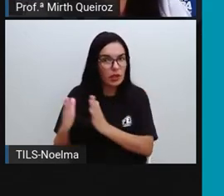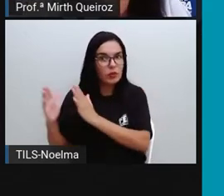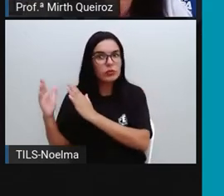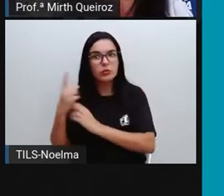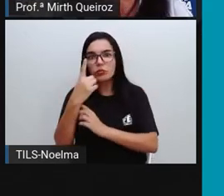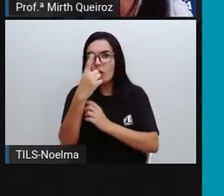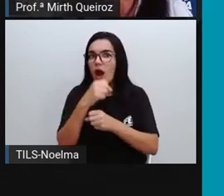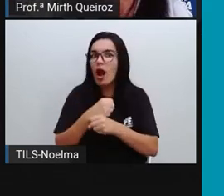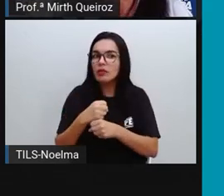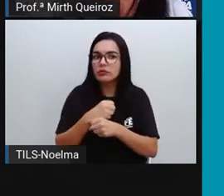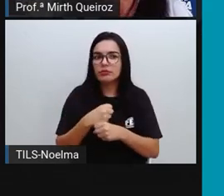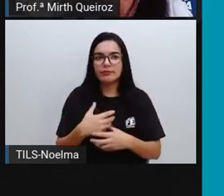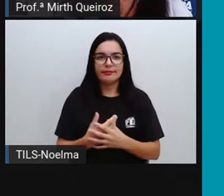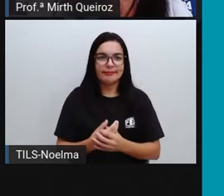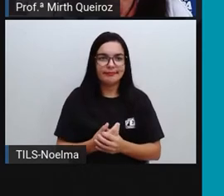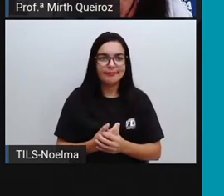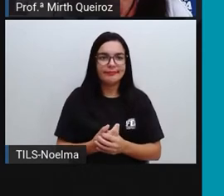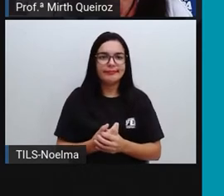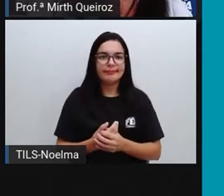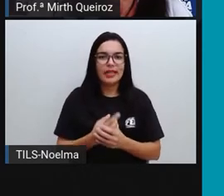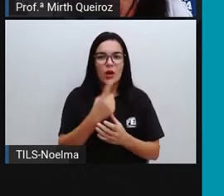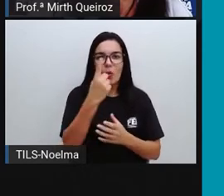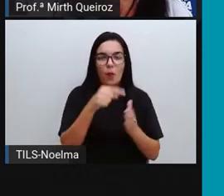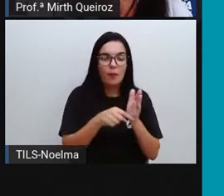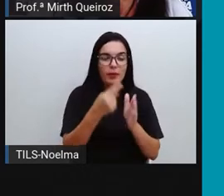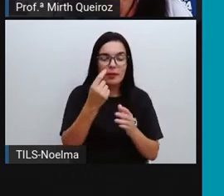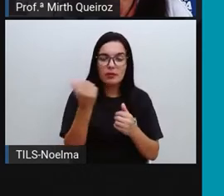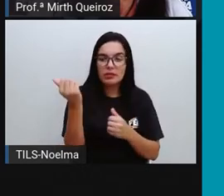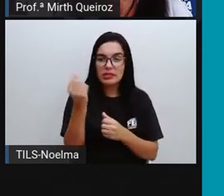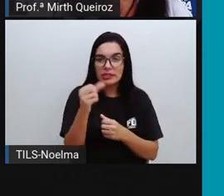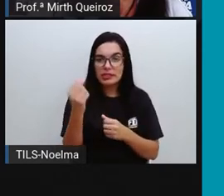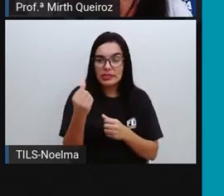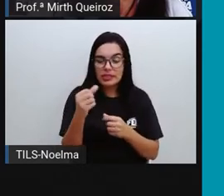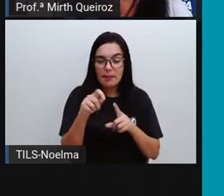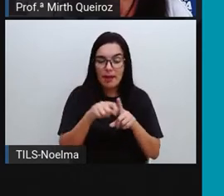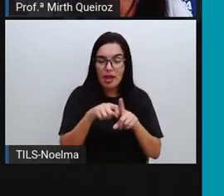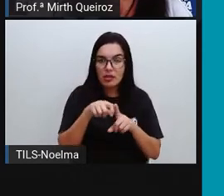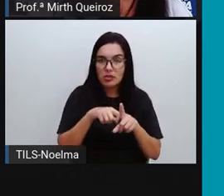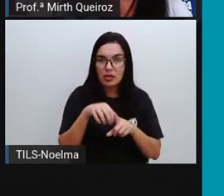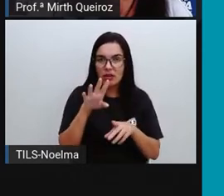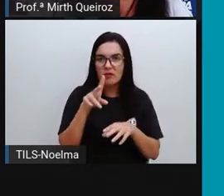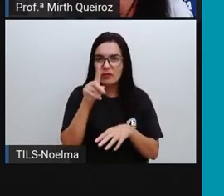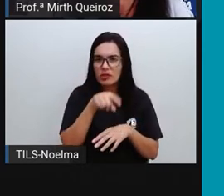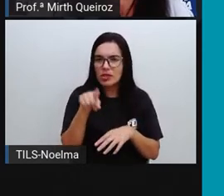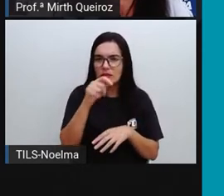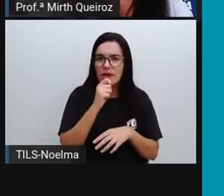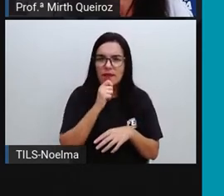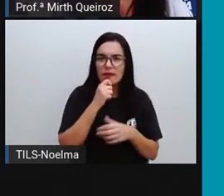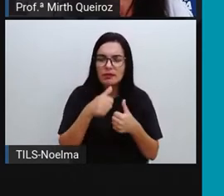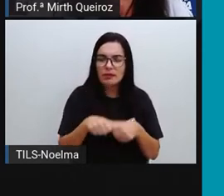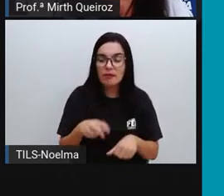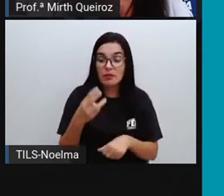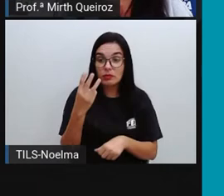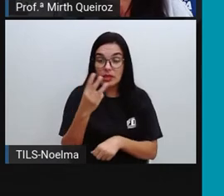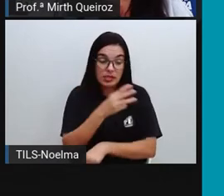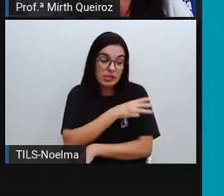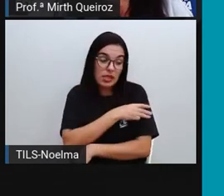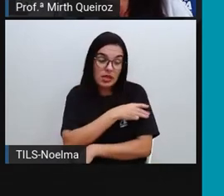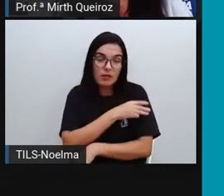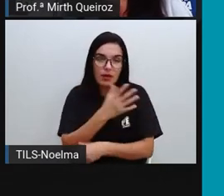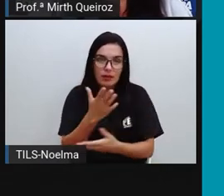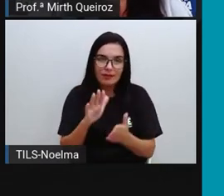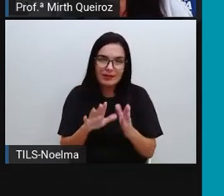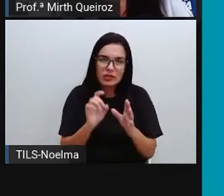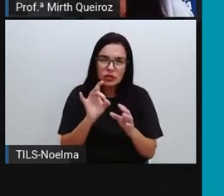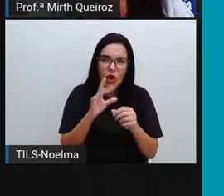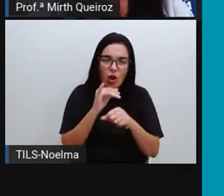lá no nosso primeiro semestre, onde vocês ainda estavam lá no terceiro ano, né? Onde era através do